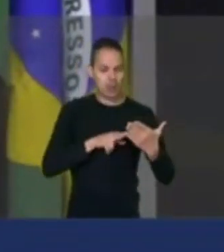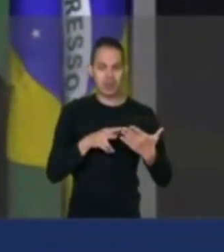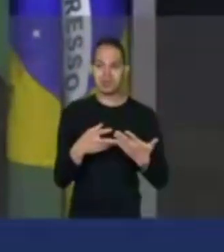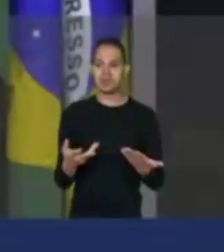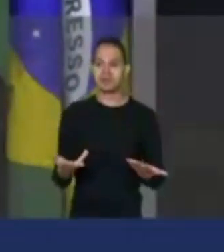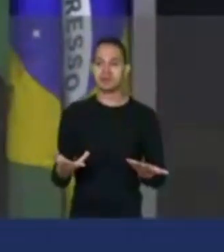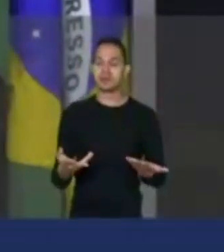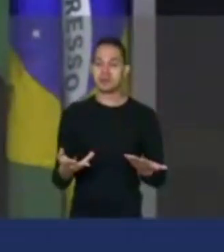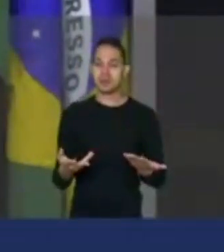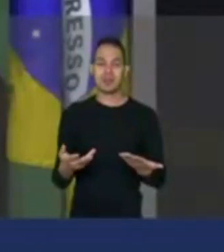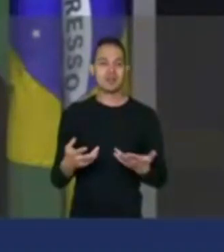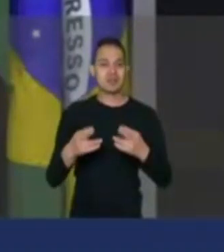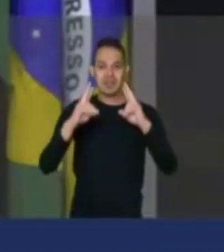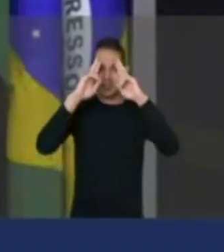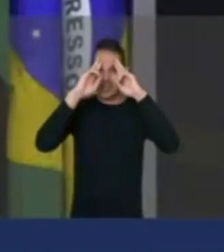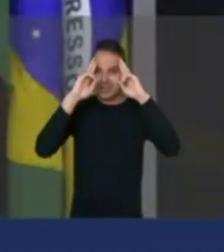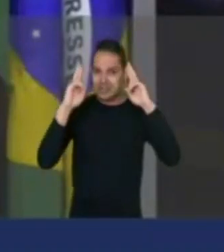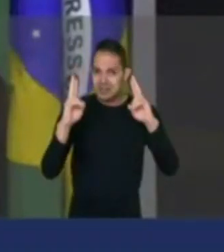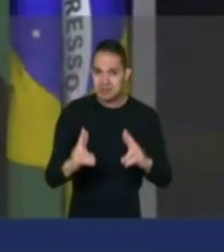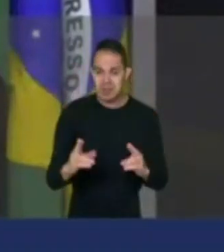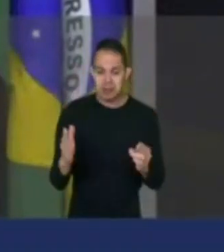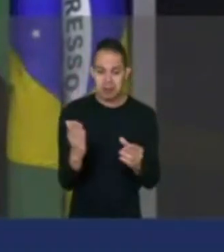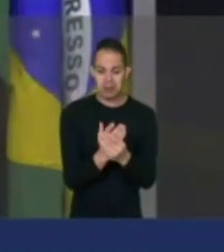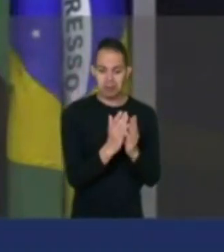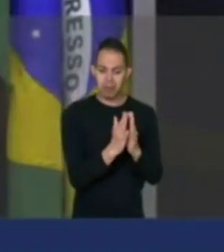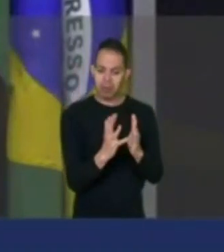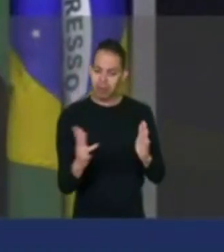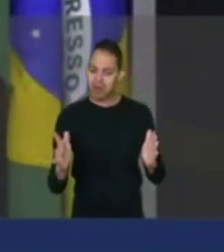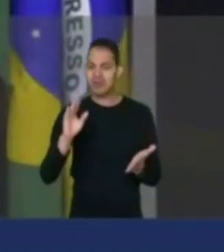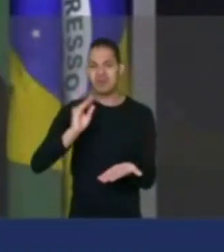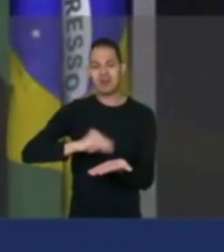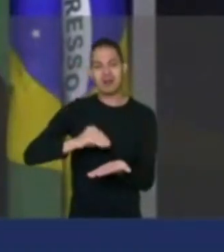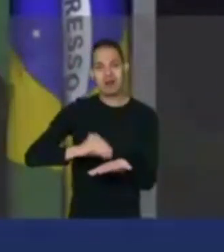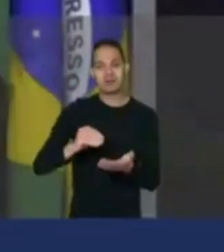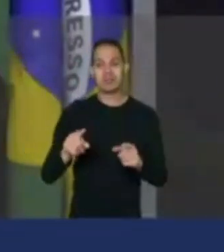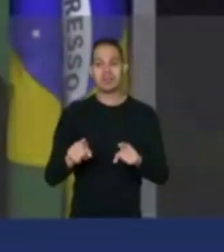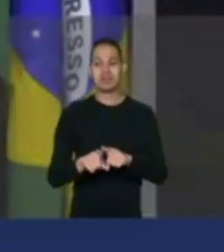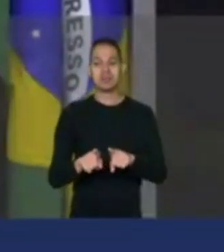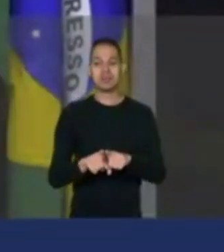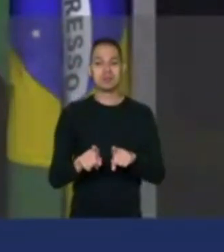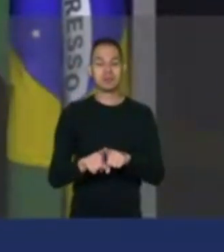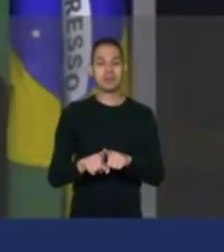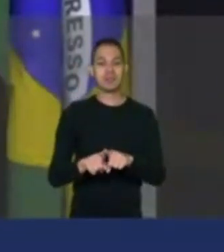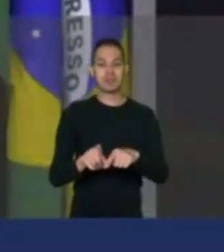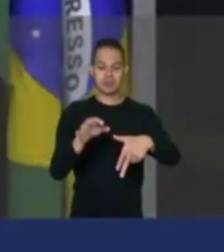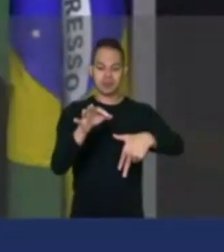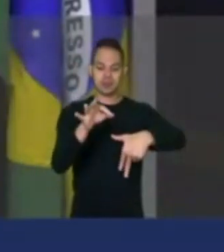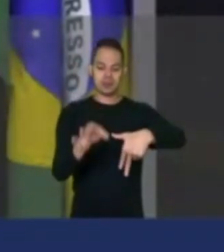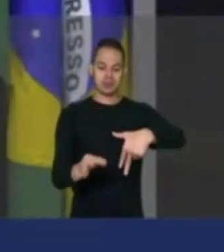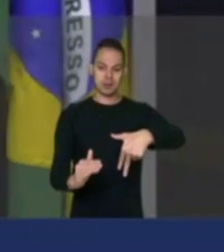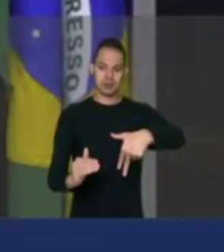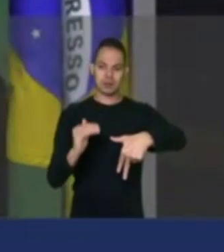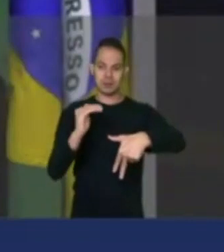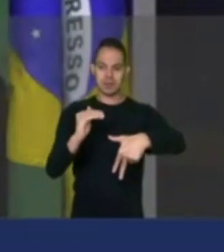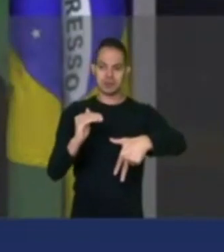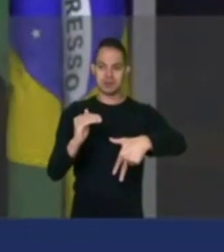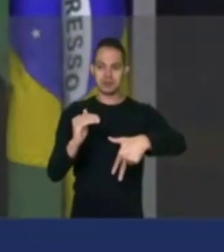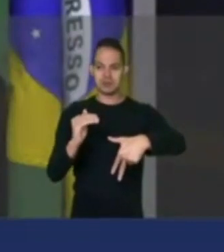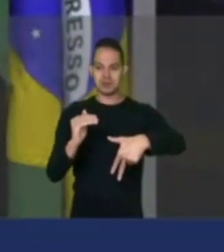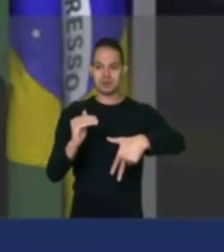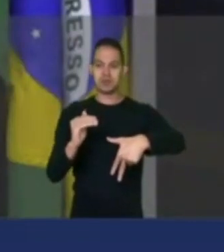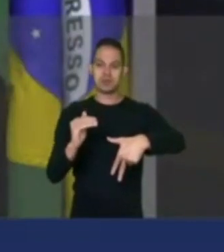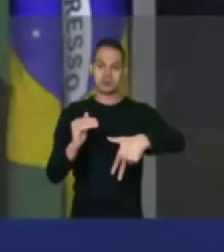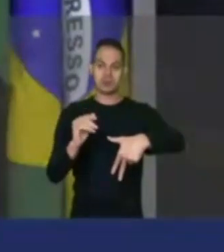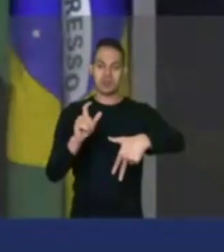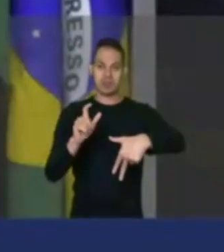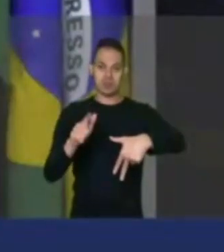claro desrespeito ao devido processo e mais. O ministro, e por sua posição merece todo o respeito como ministro do Tribunal